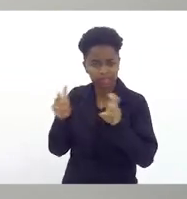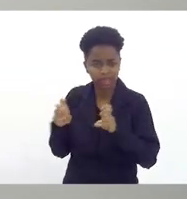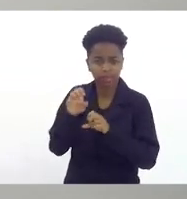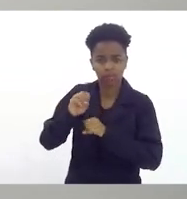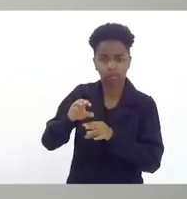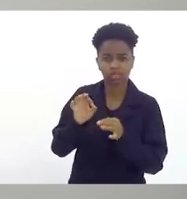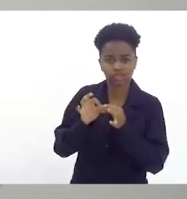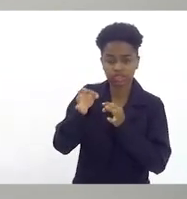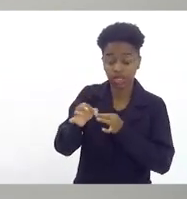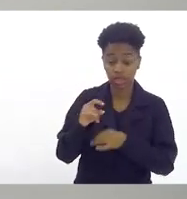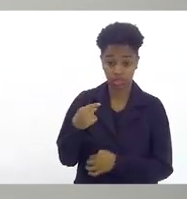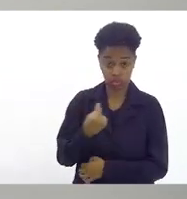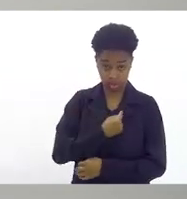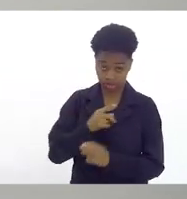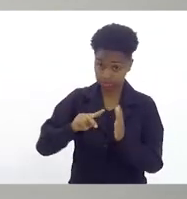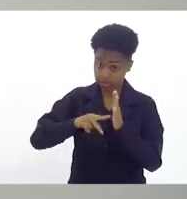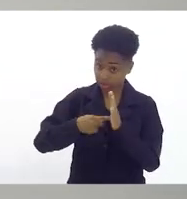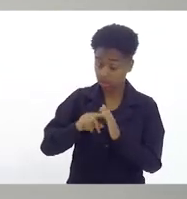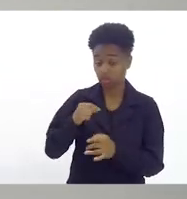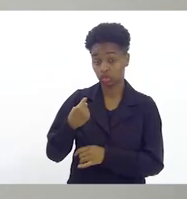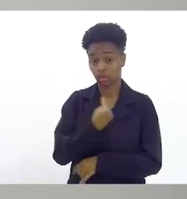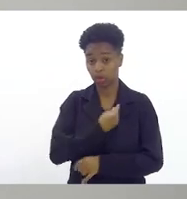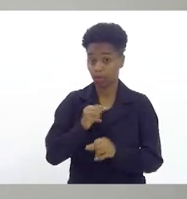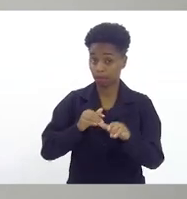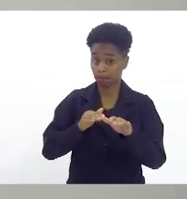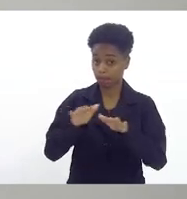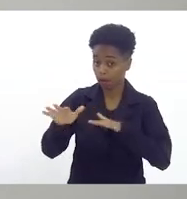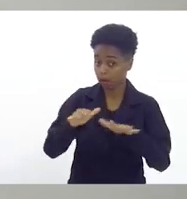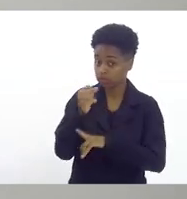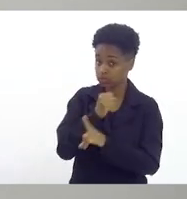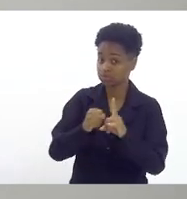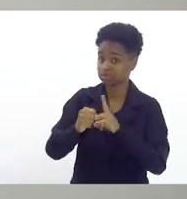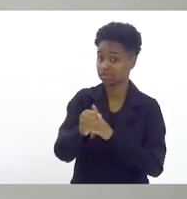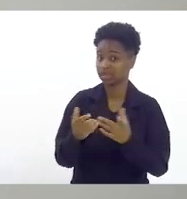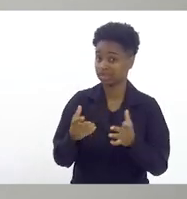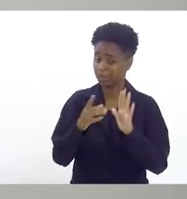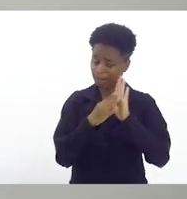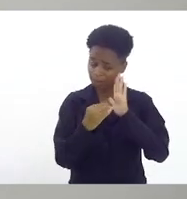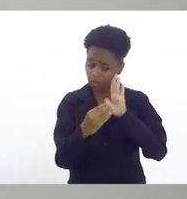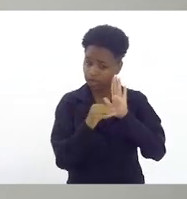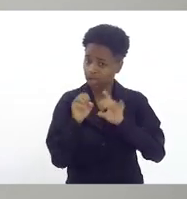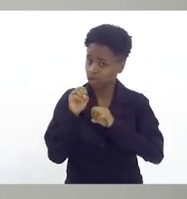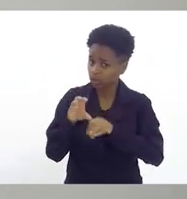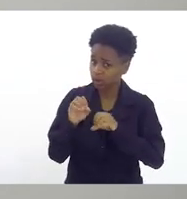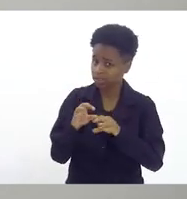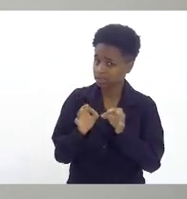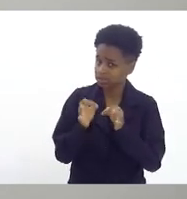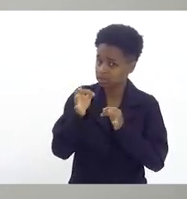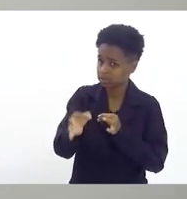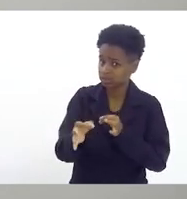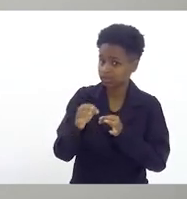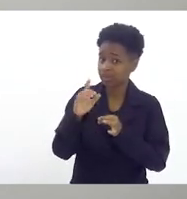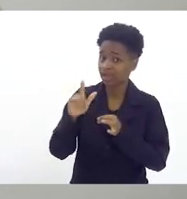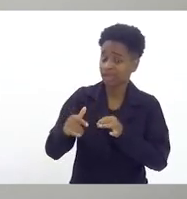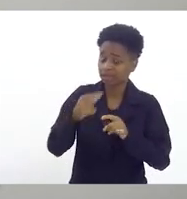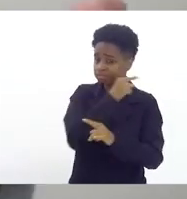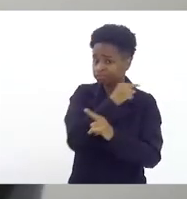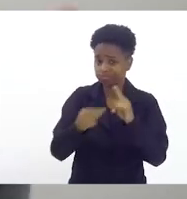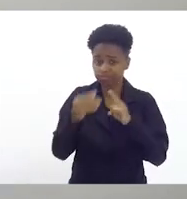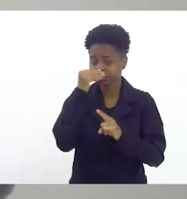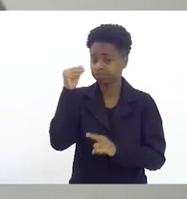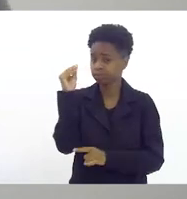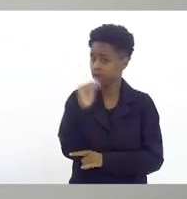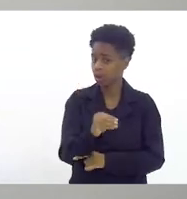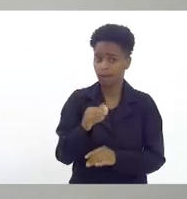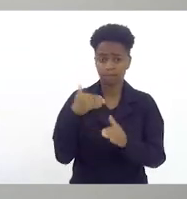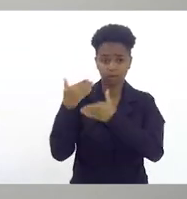para nós do sindicato para nós do movimento social esse modelo de educação a distância é A negação de todo um